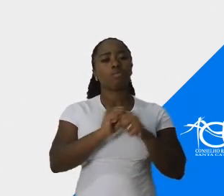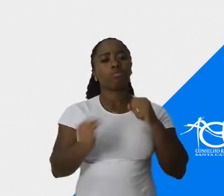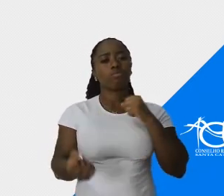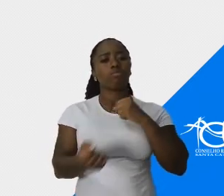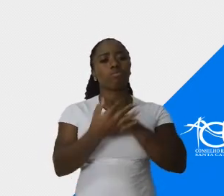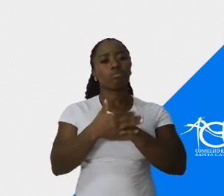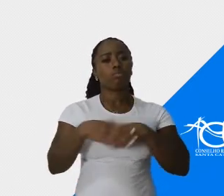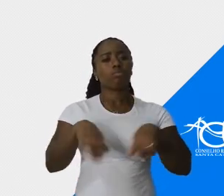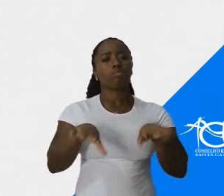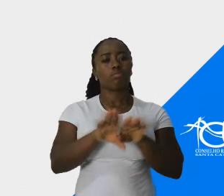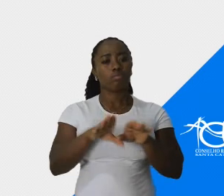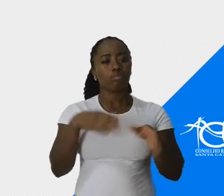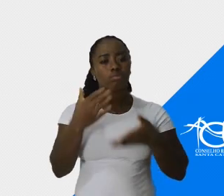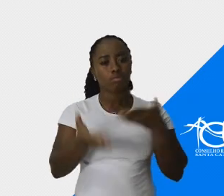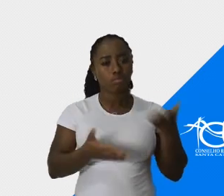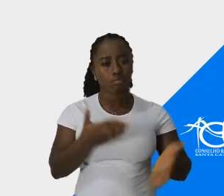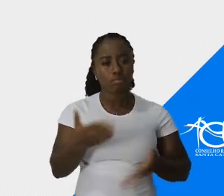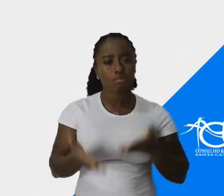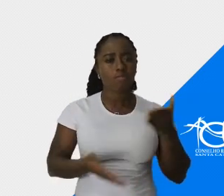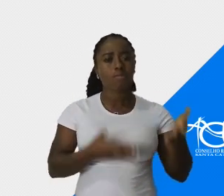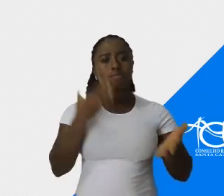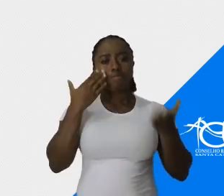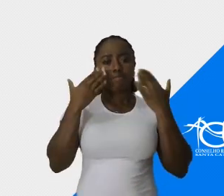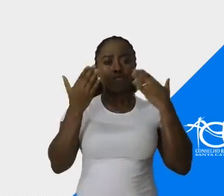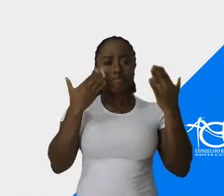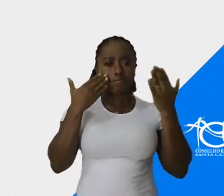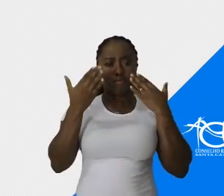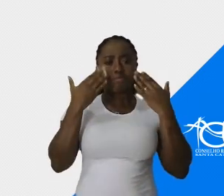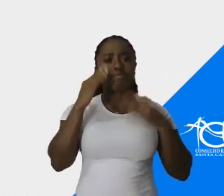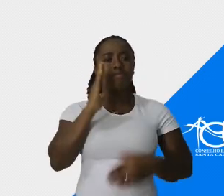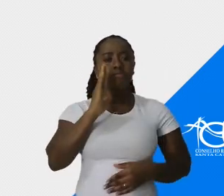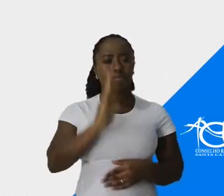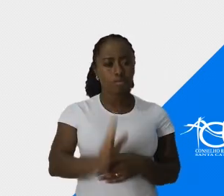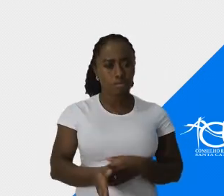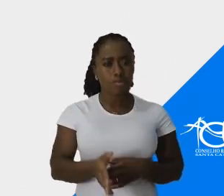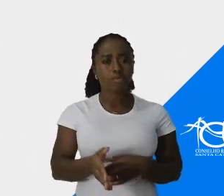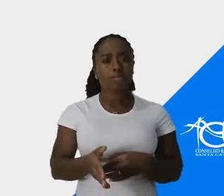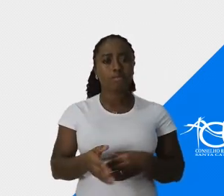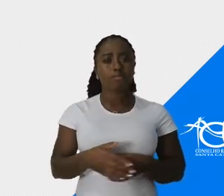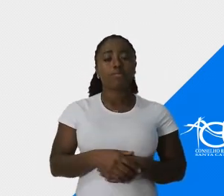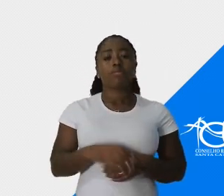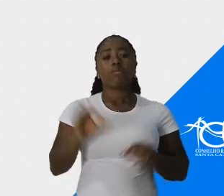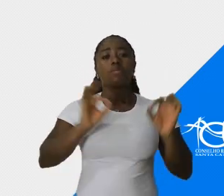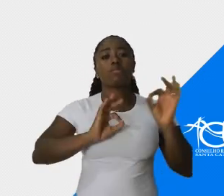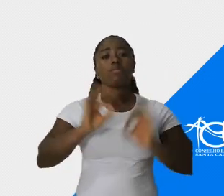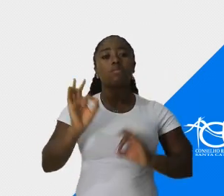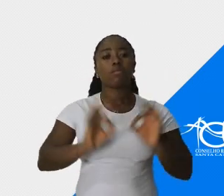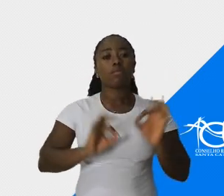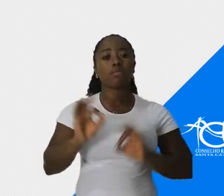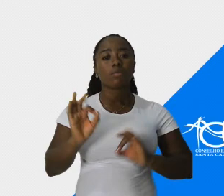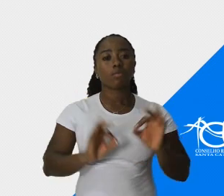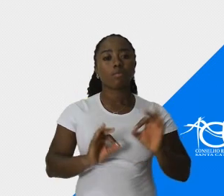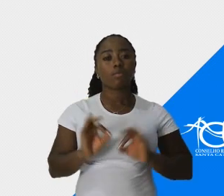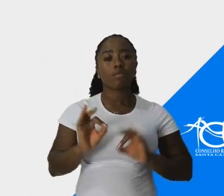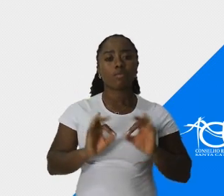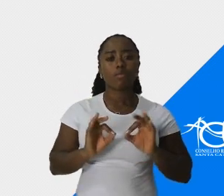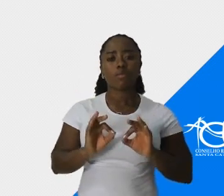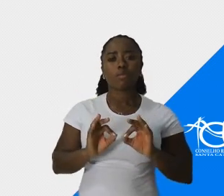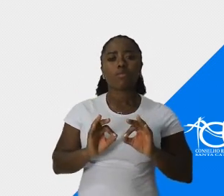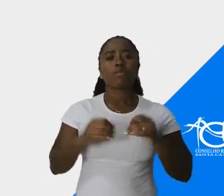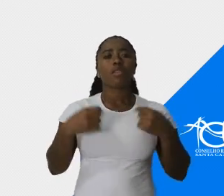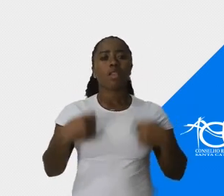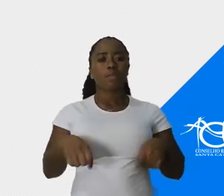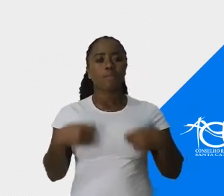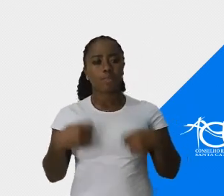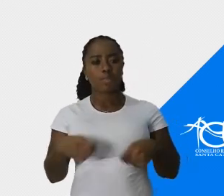já havia toda uma movimentação para informatização de procedimentos e instrumentos psicológicos do Brasil, mesmo antes da Covid. O que havia e